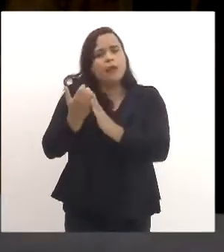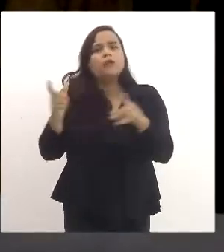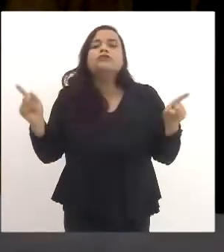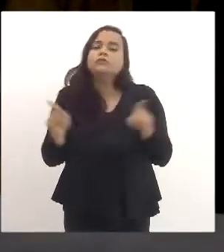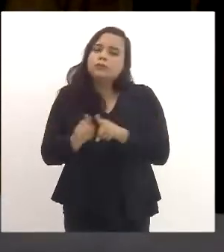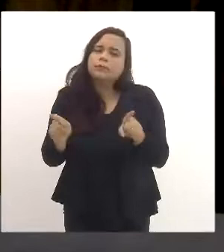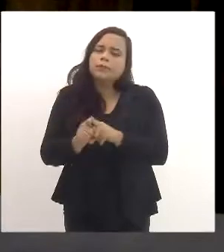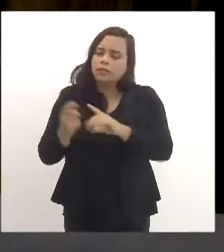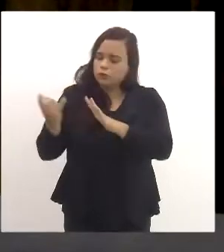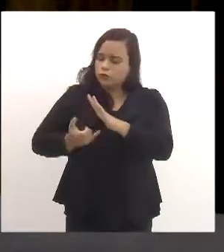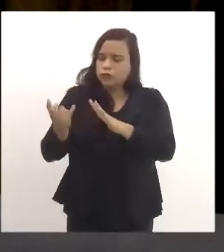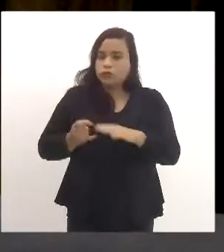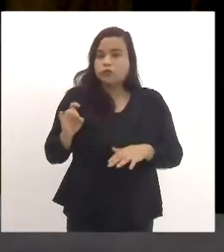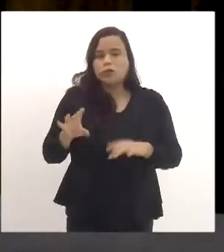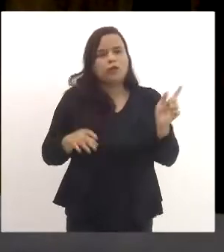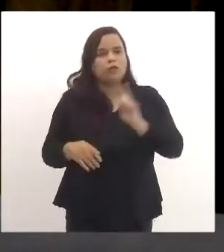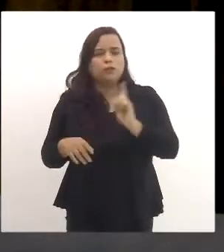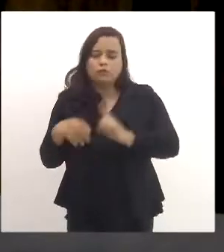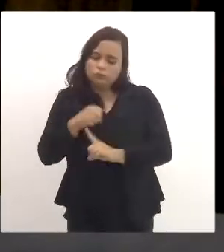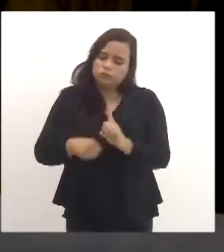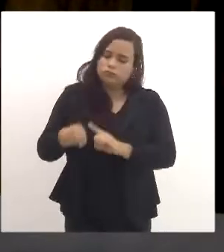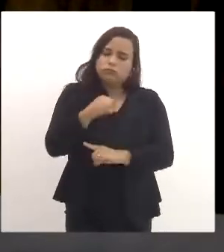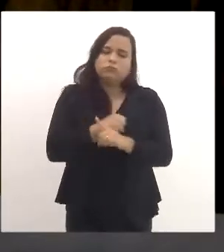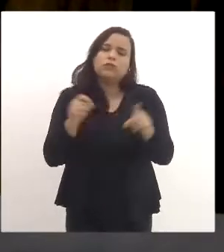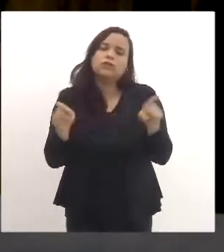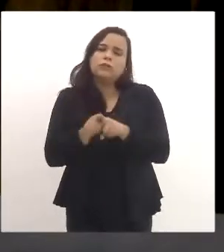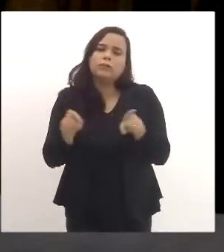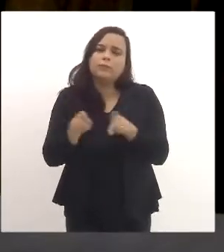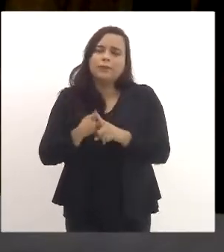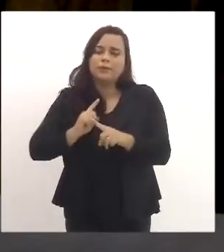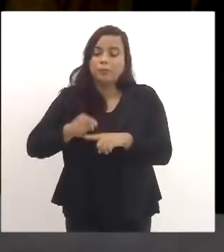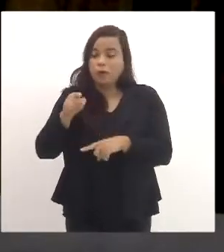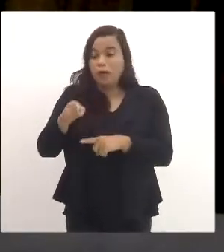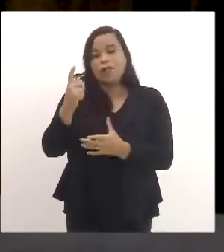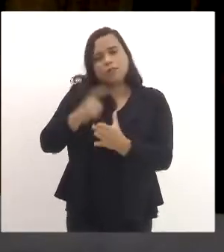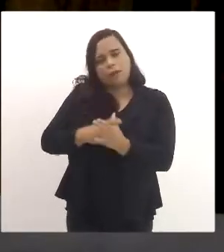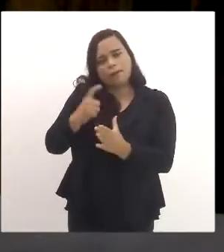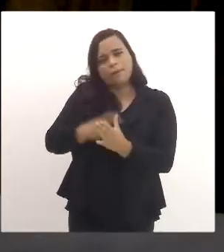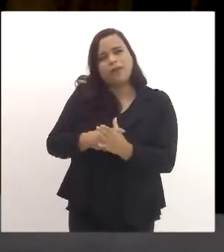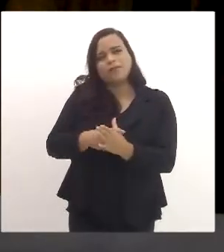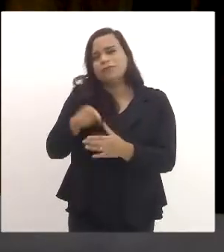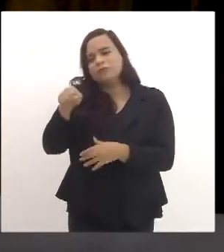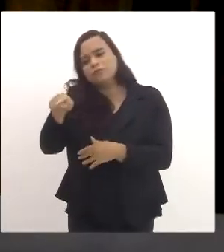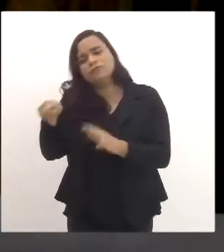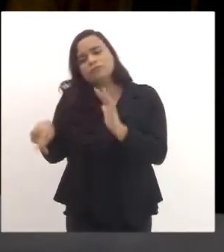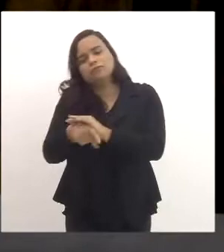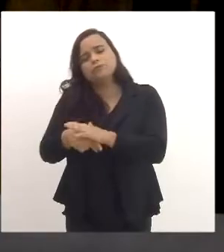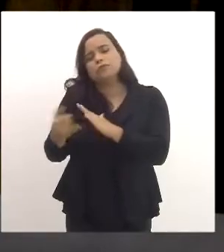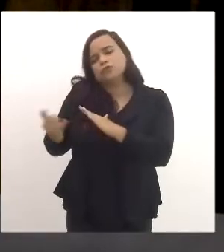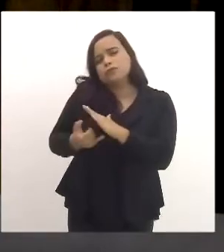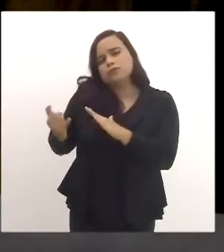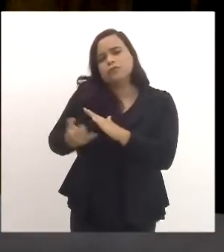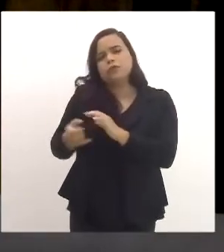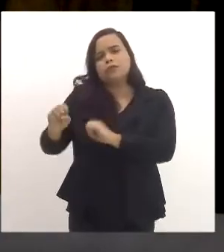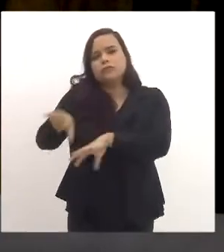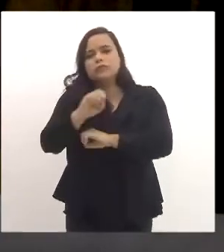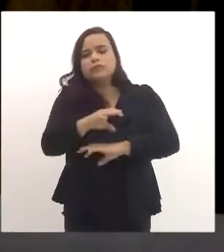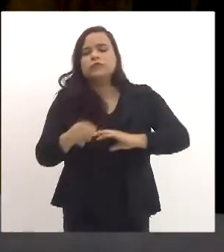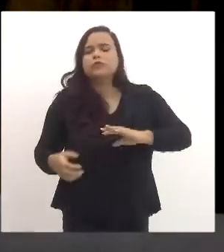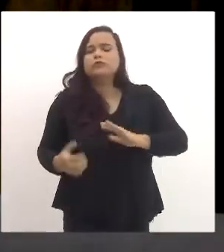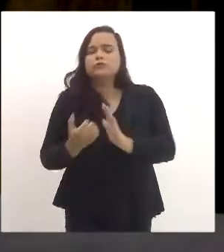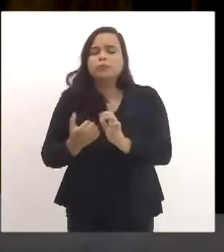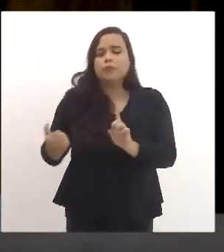as instituições, a sociedade que depende dessas instituições, como as instituições de ensino